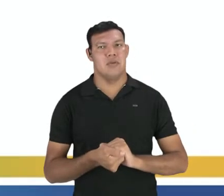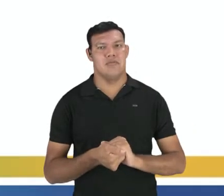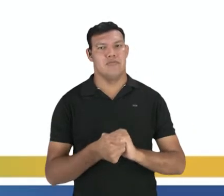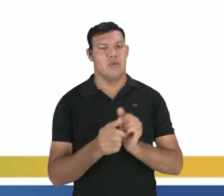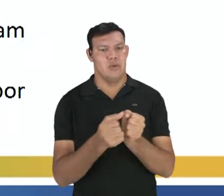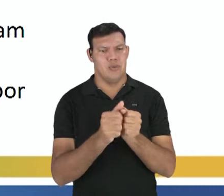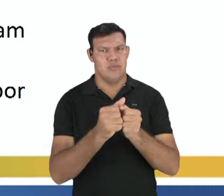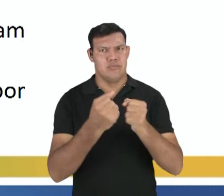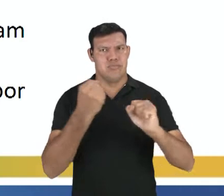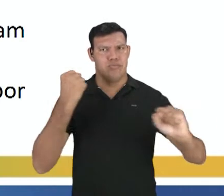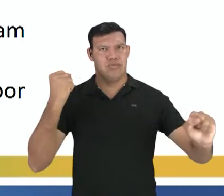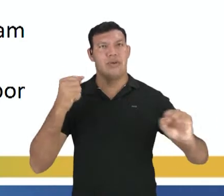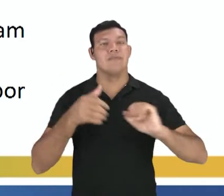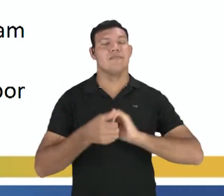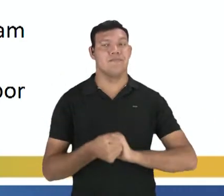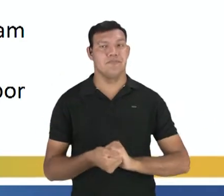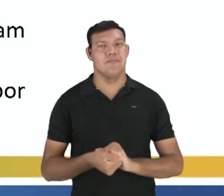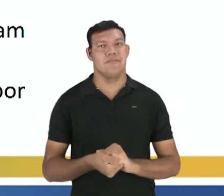pequena.